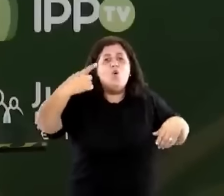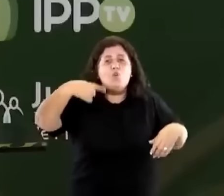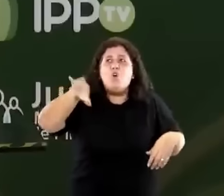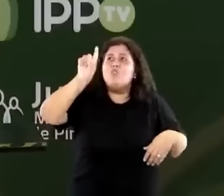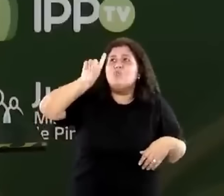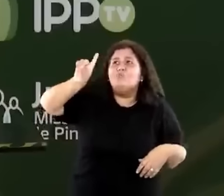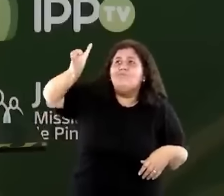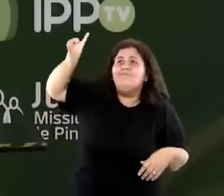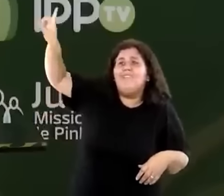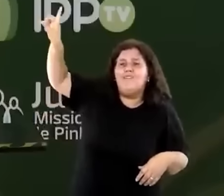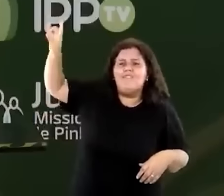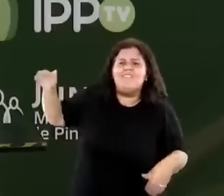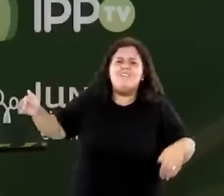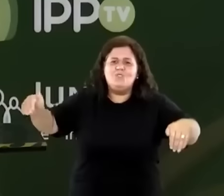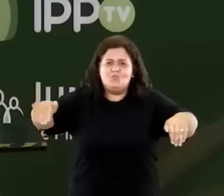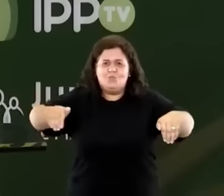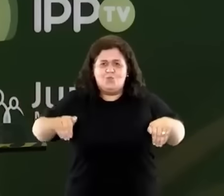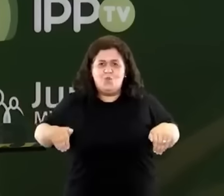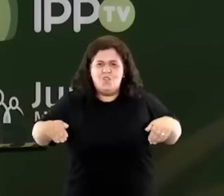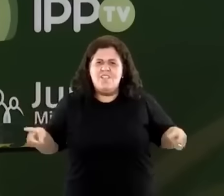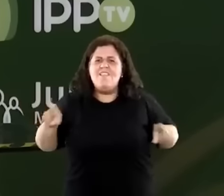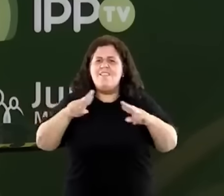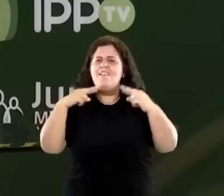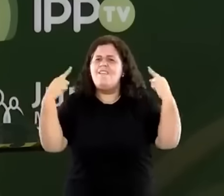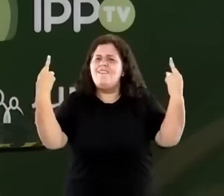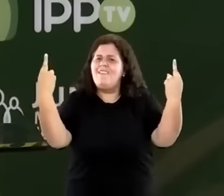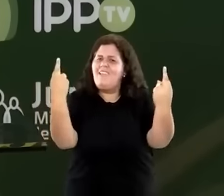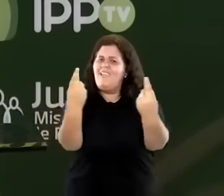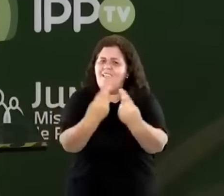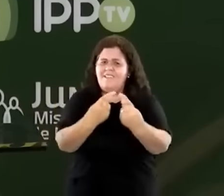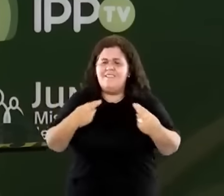Deus está no trono e ele reina amém amém